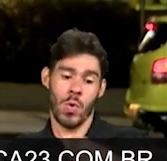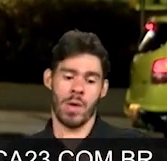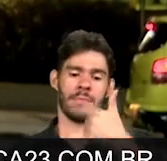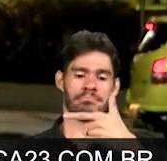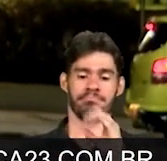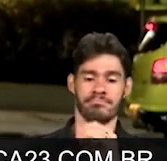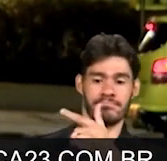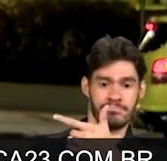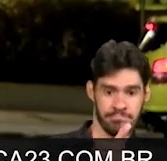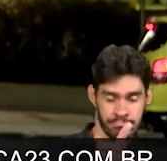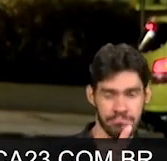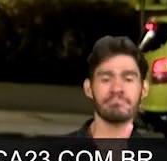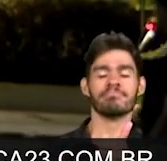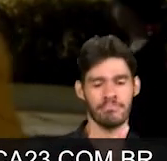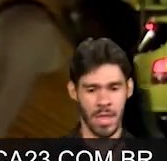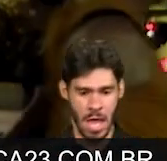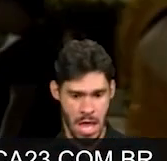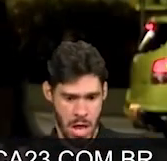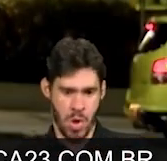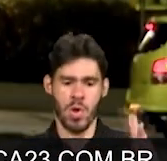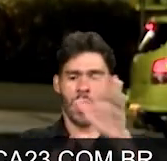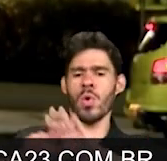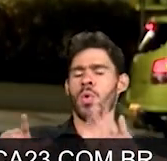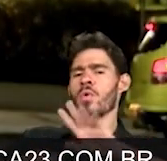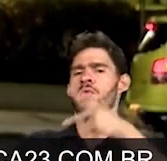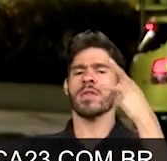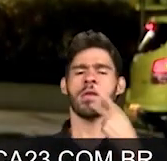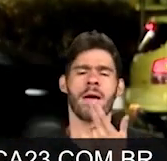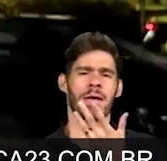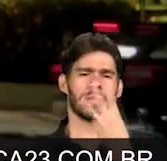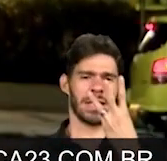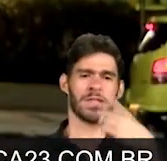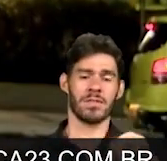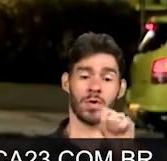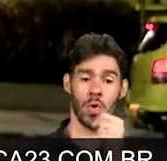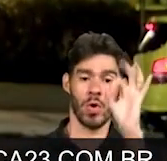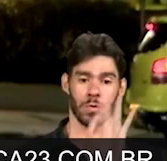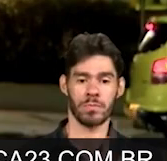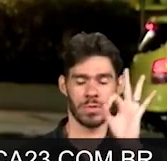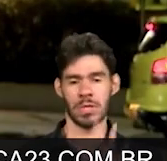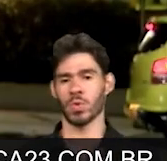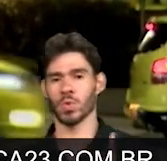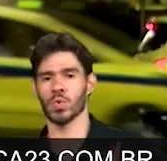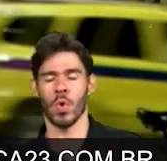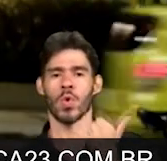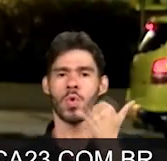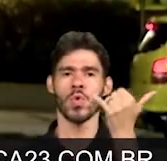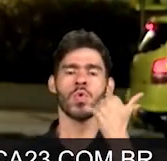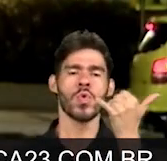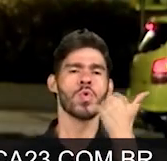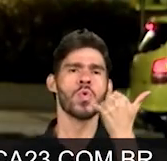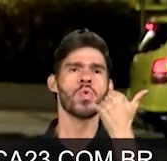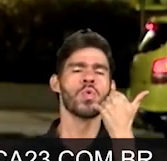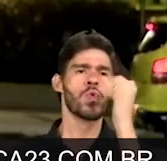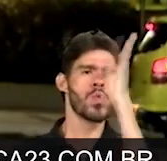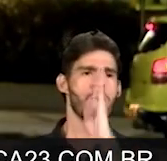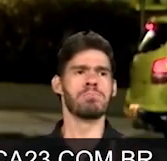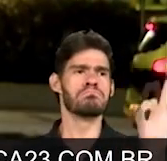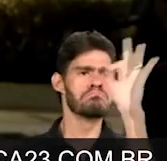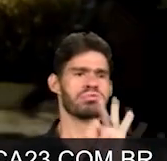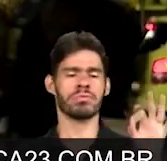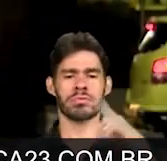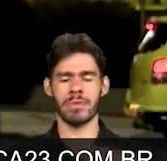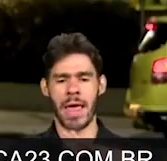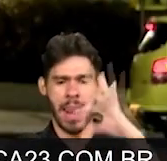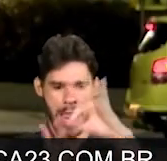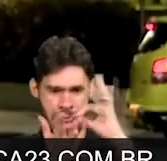2021. Atualmente, segundo a plataforma Não Me Perturbe, 3,8% de todos os aparelhos fixos ou móveis do Brasil estão cadastrados